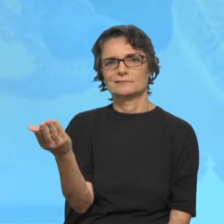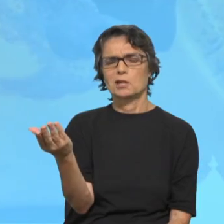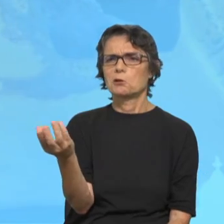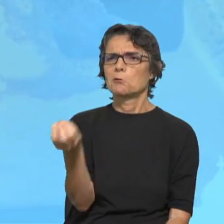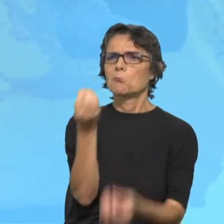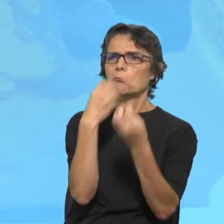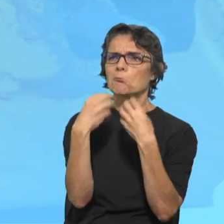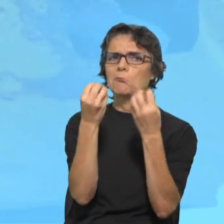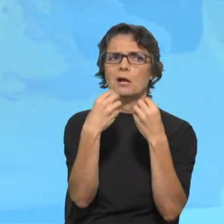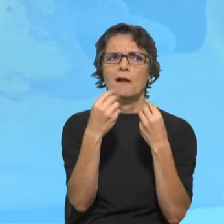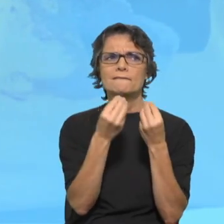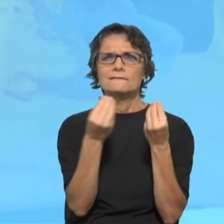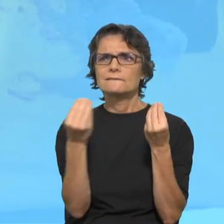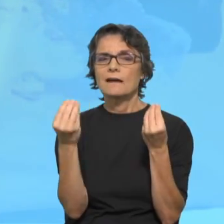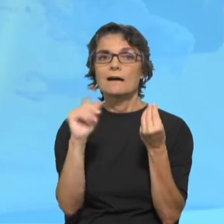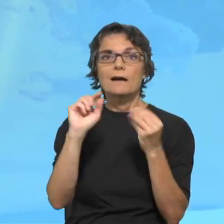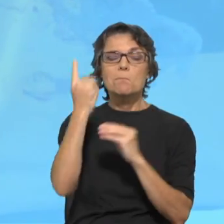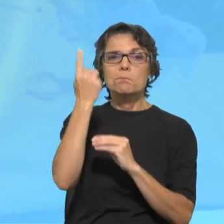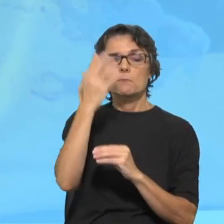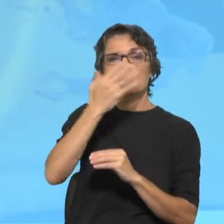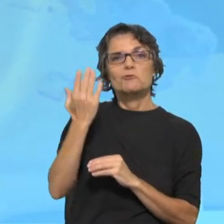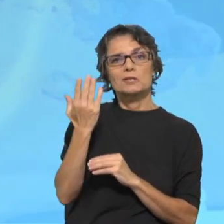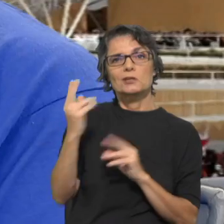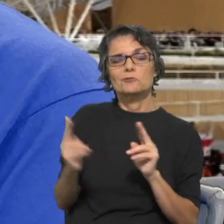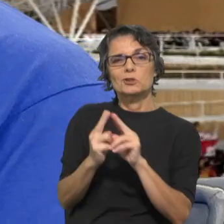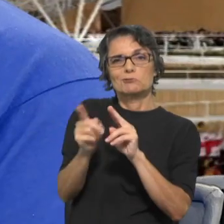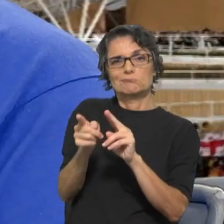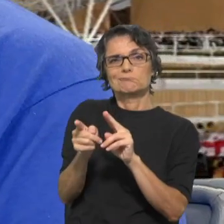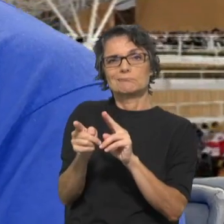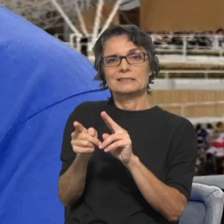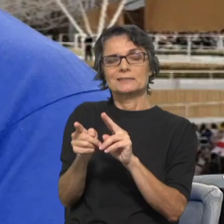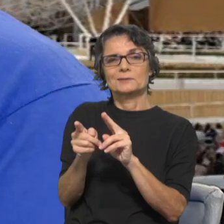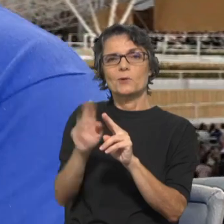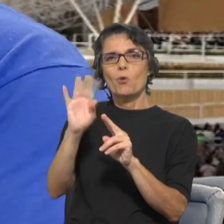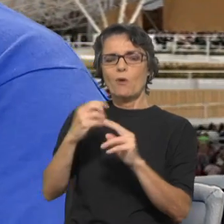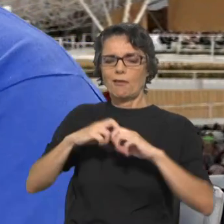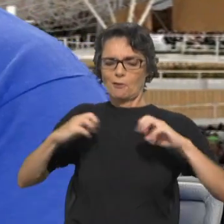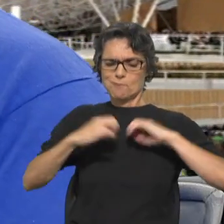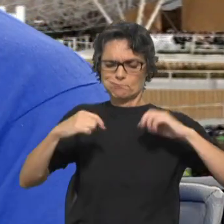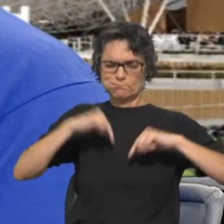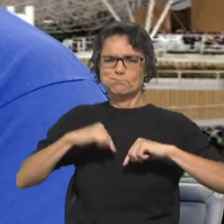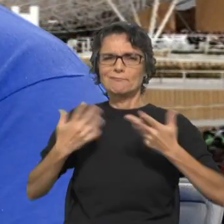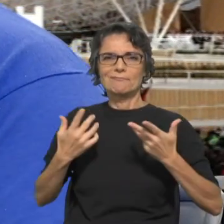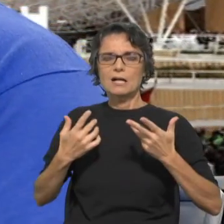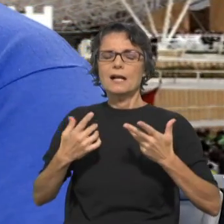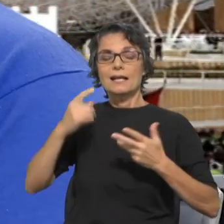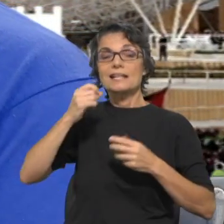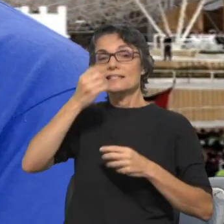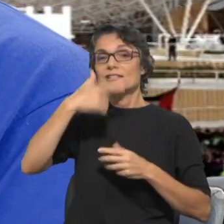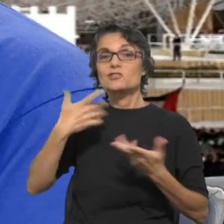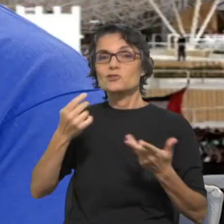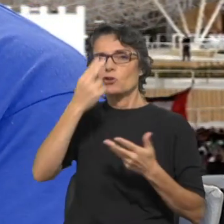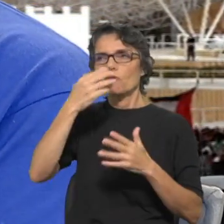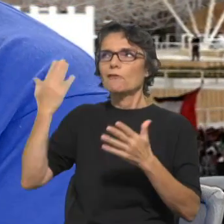ao falarmos no primeiro dia do encontro consigo próprios, estamos a falar de uma dinâmica que começa com a história da criação, que